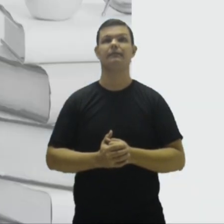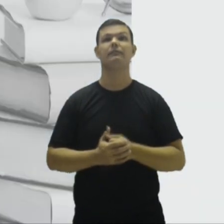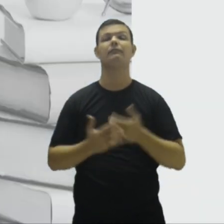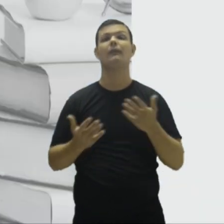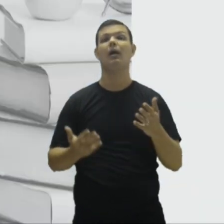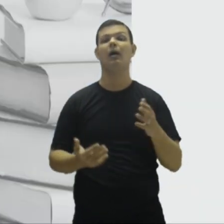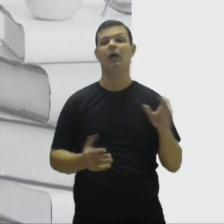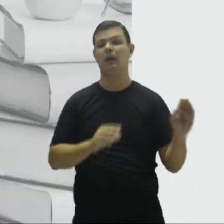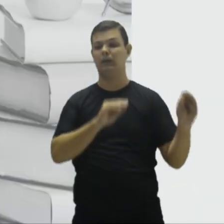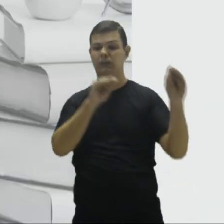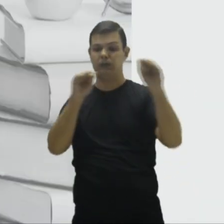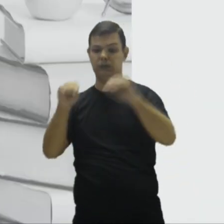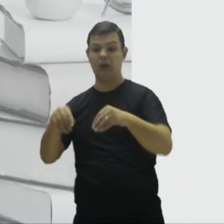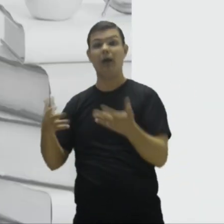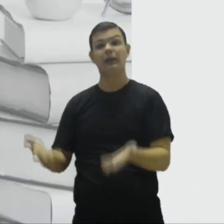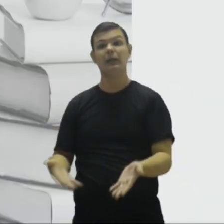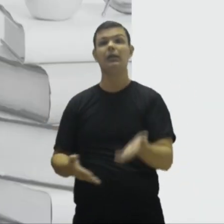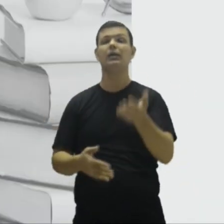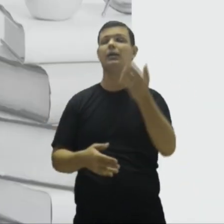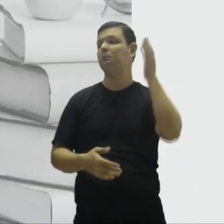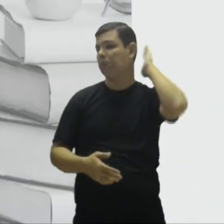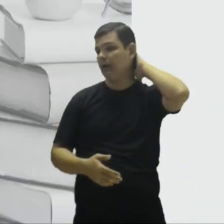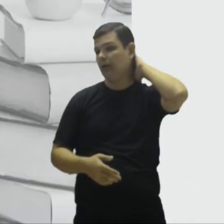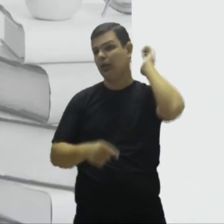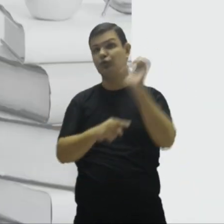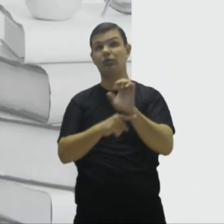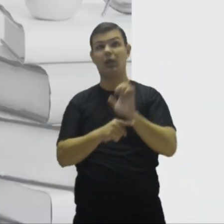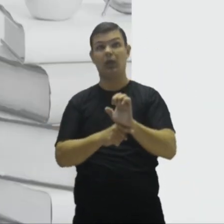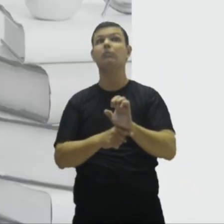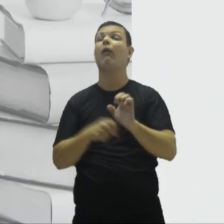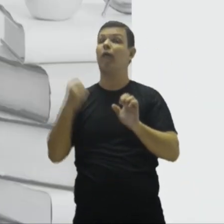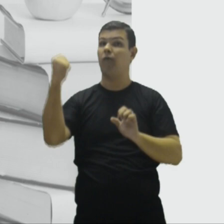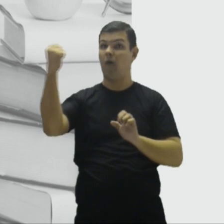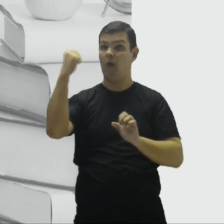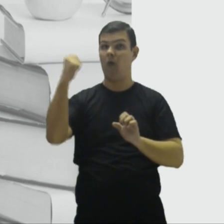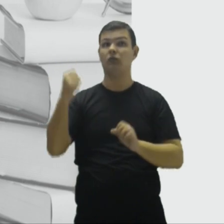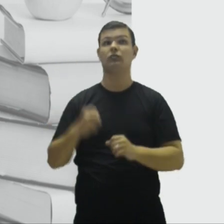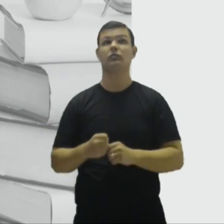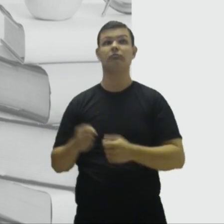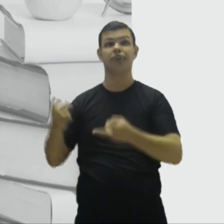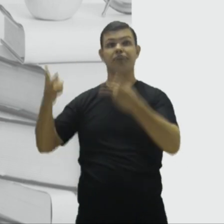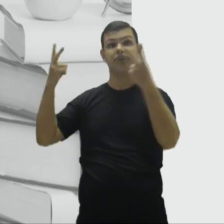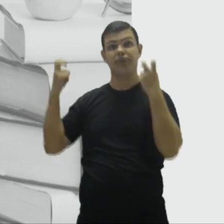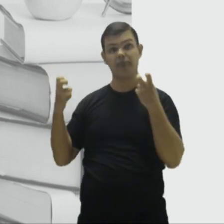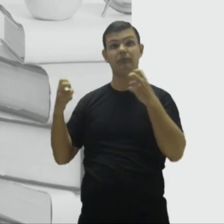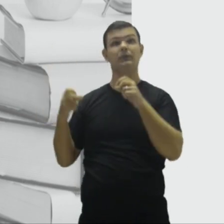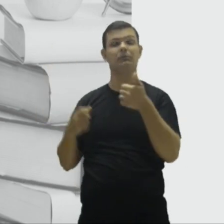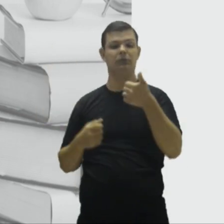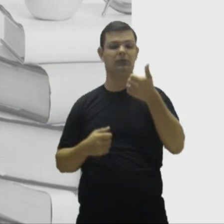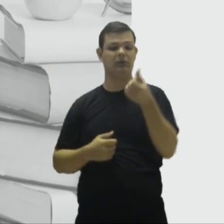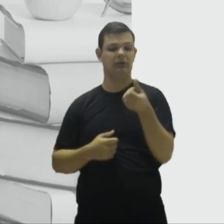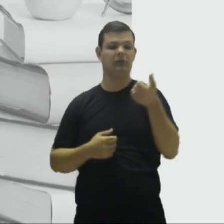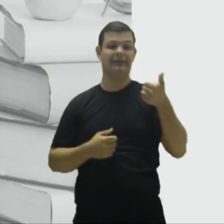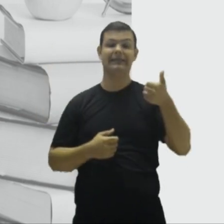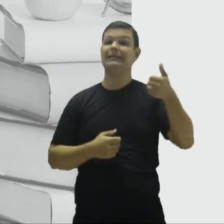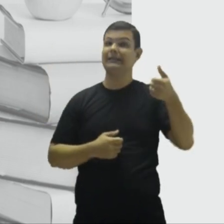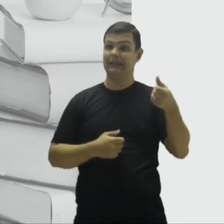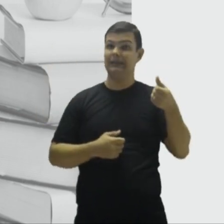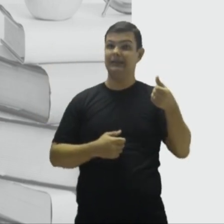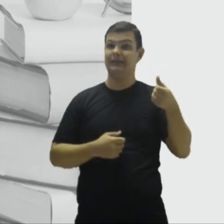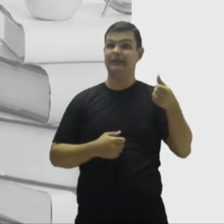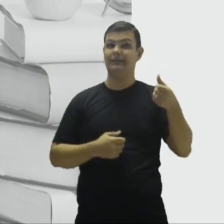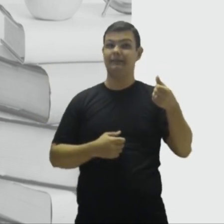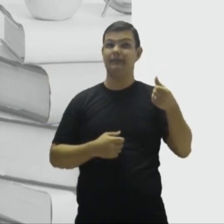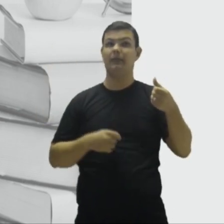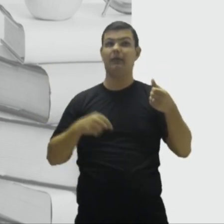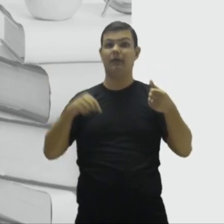portuguesa aqui no nosso estado, muito forte. Nós tivemos em 1616,